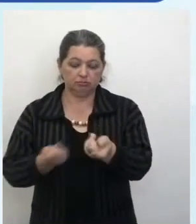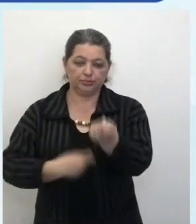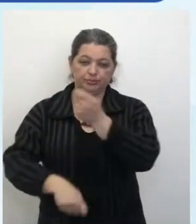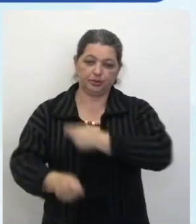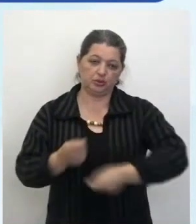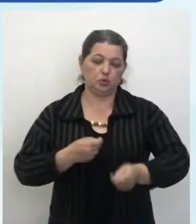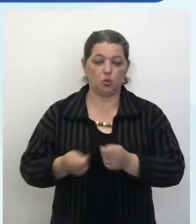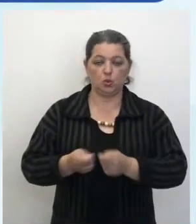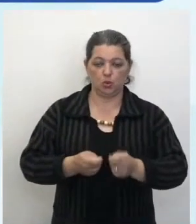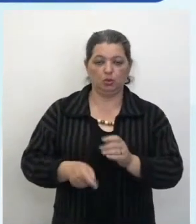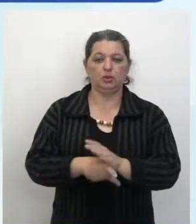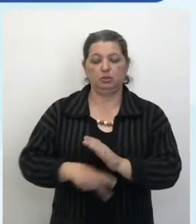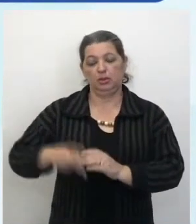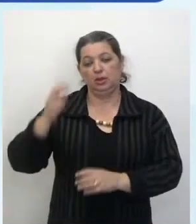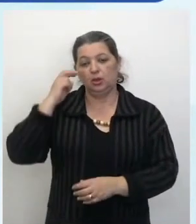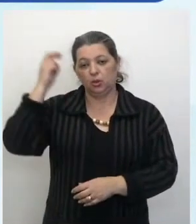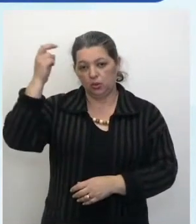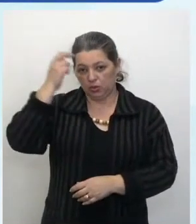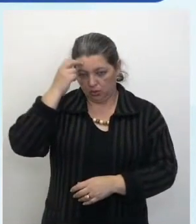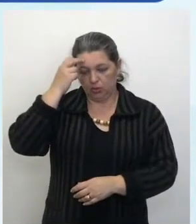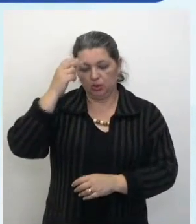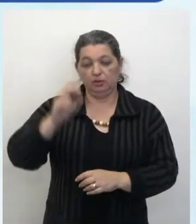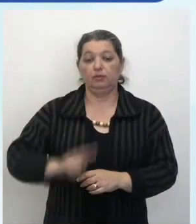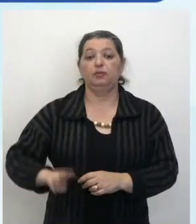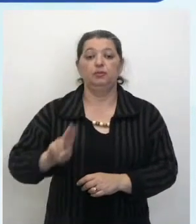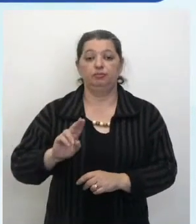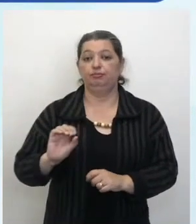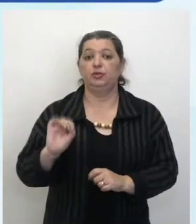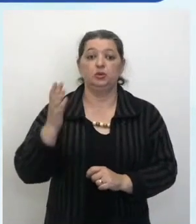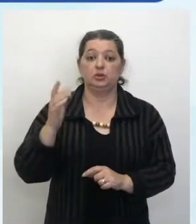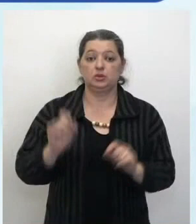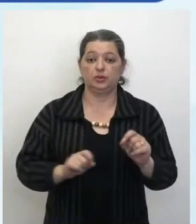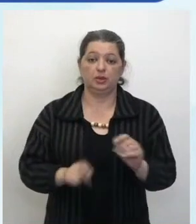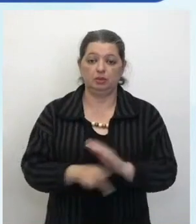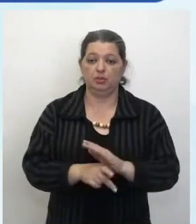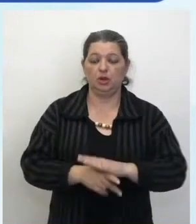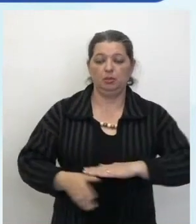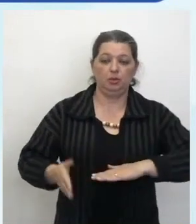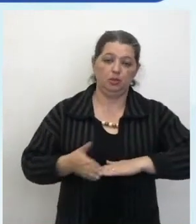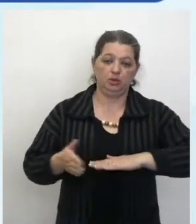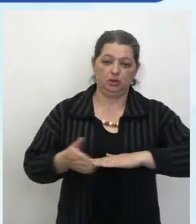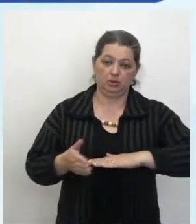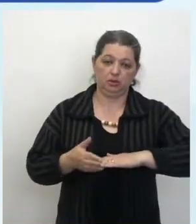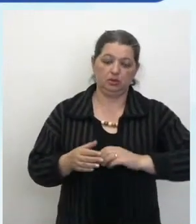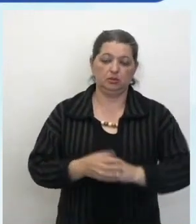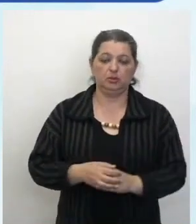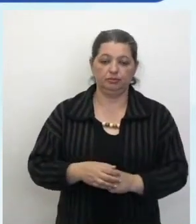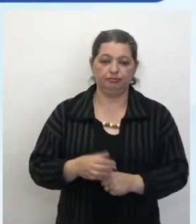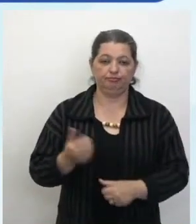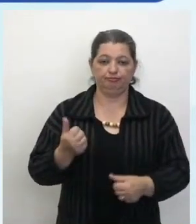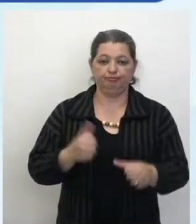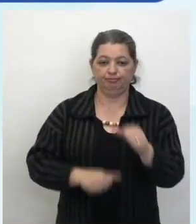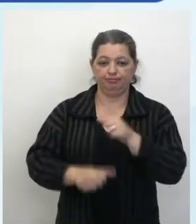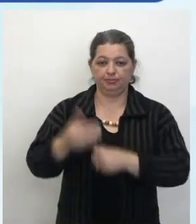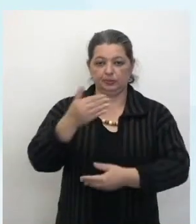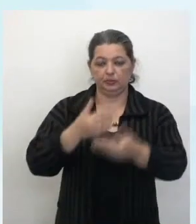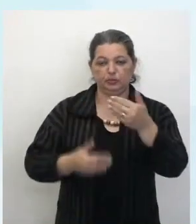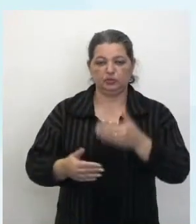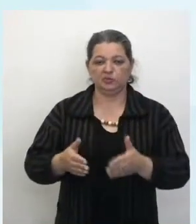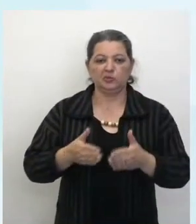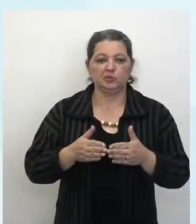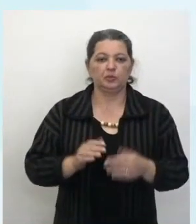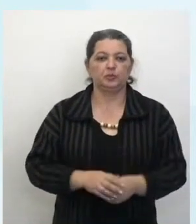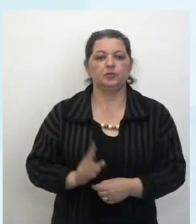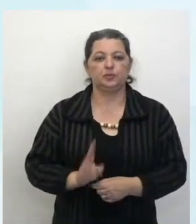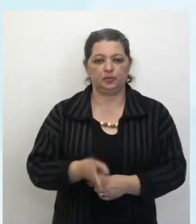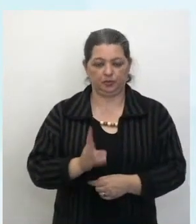do ponto de vista cultural vai acontecer através do modernismo vamos trocar o slide rapidinho Por gentileza a gente vai